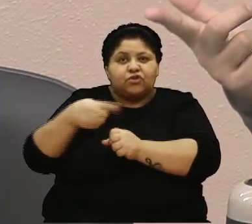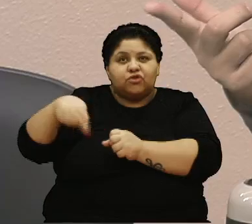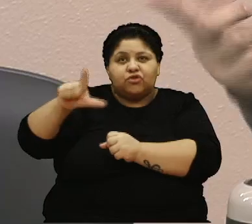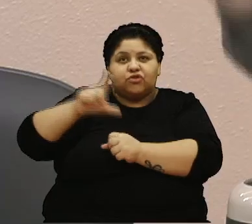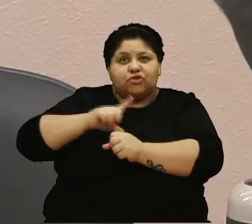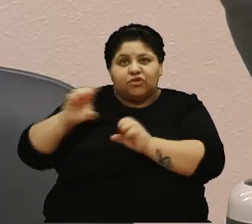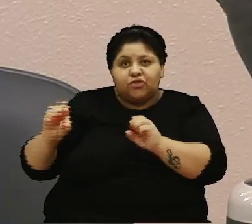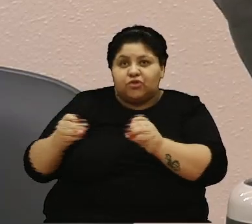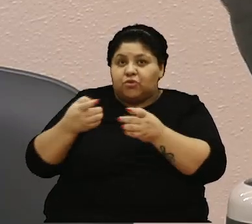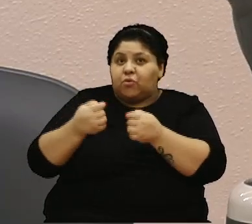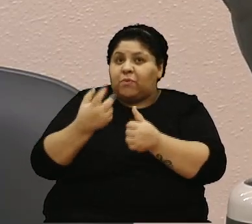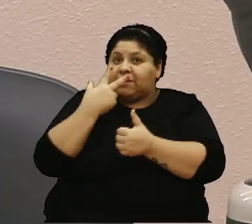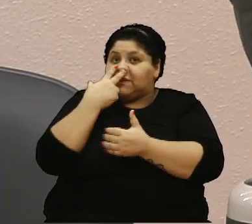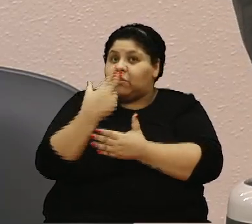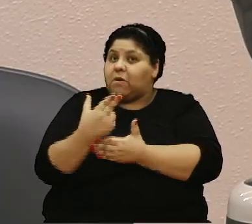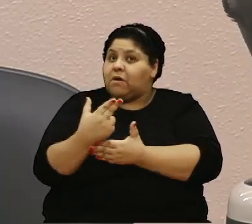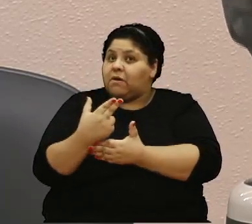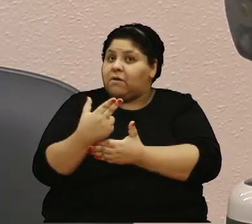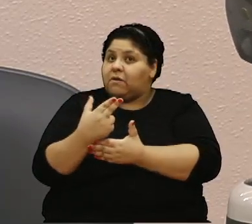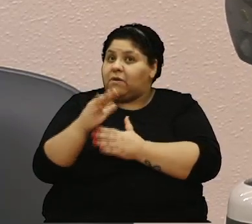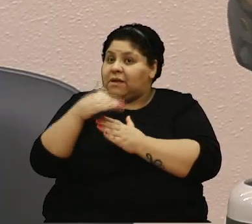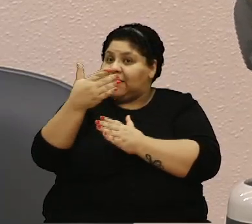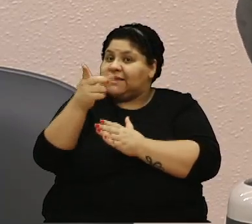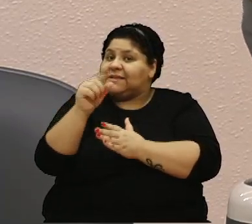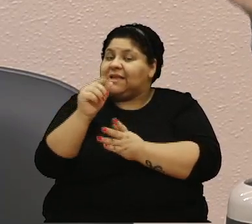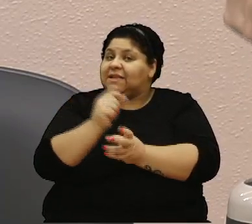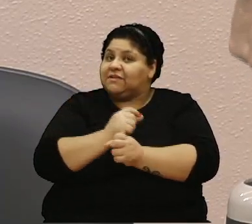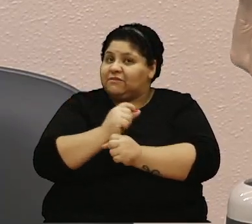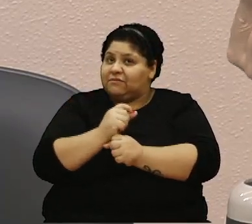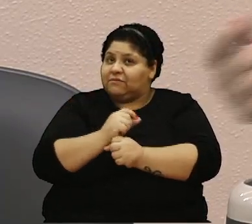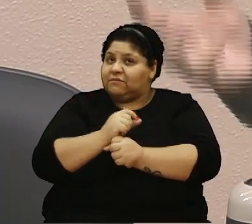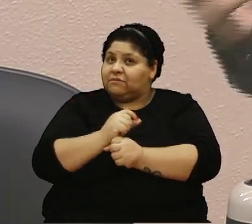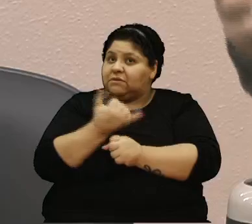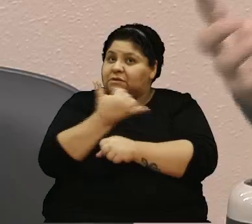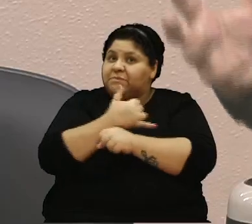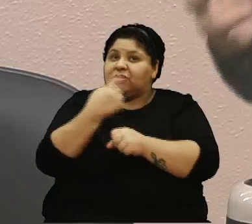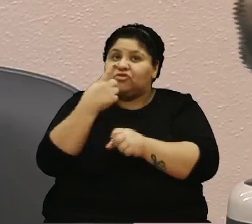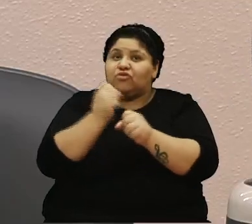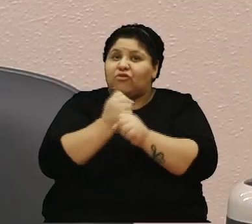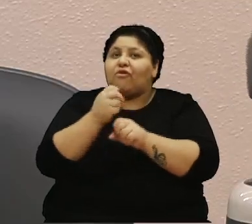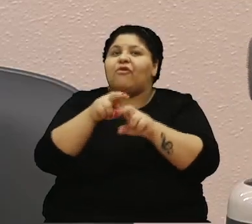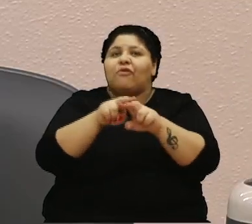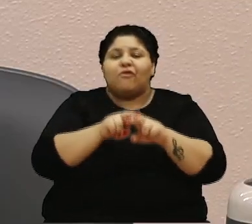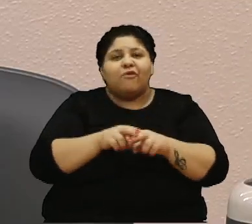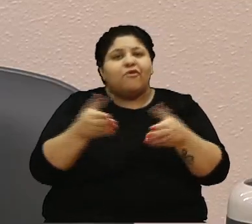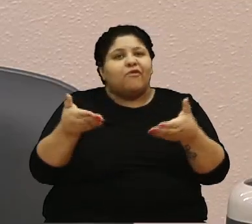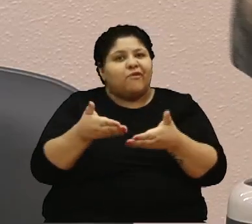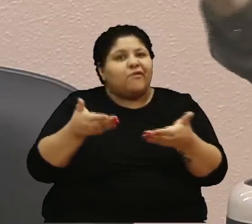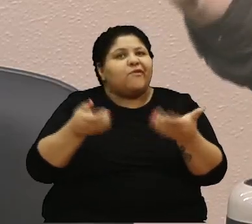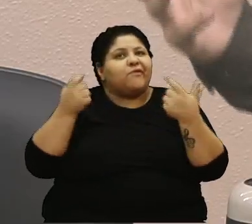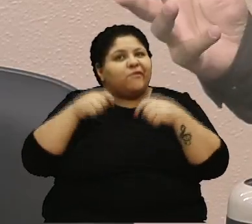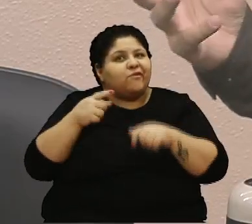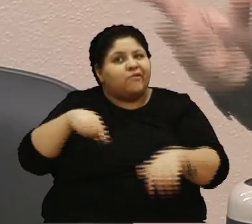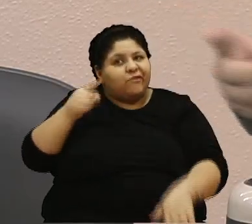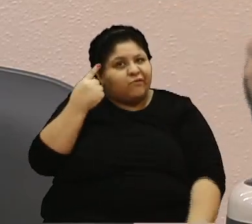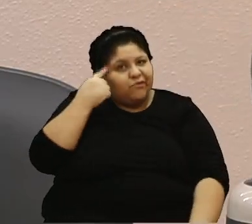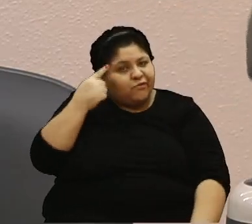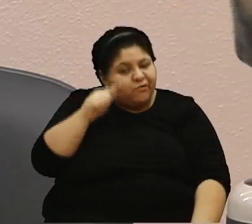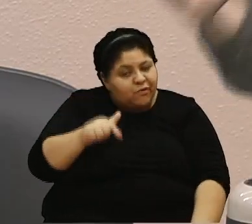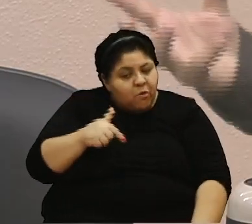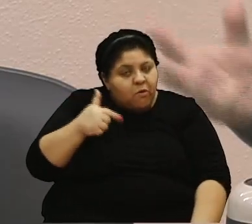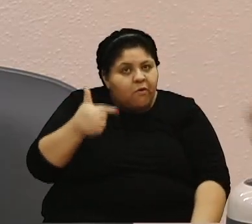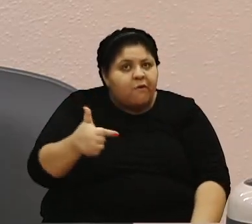um evento parecido. Daqui 10 anos. Se passou um ano. Por isso que se torna necessário nós pensar em